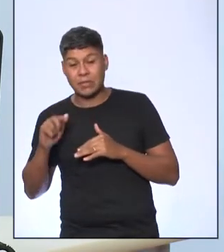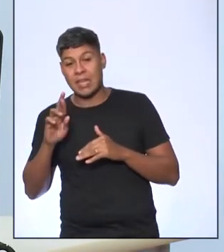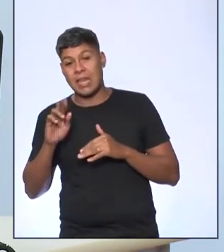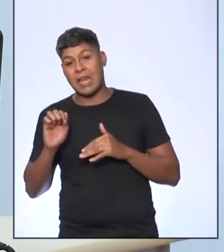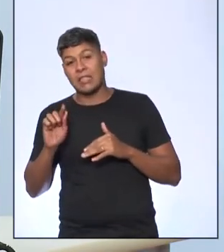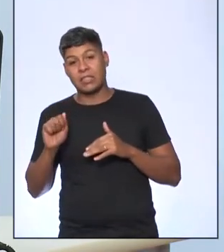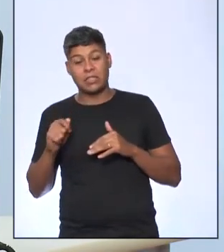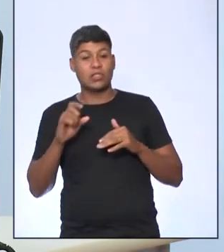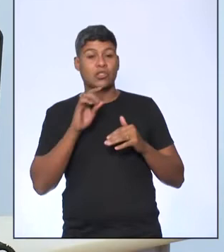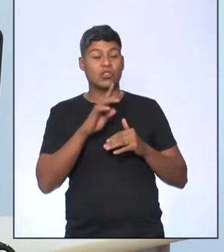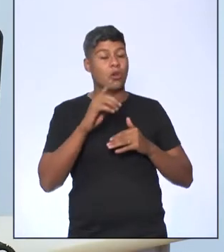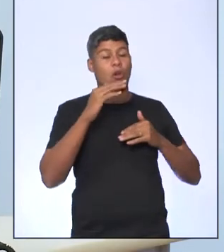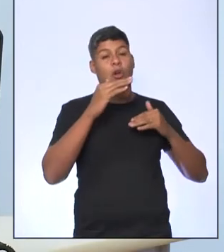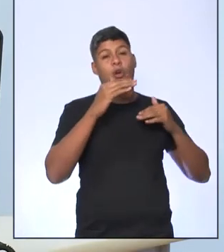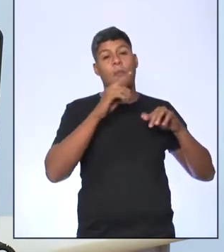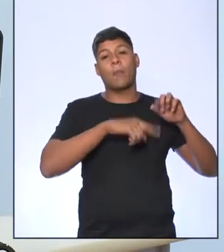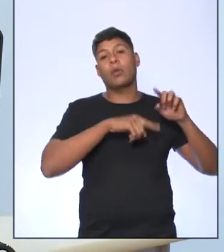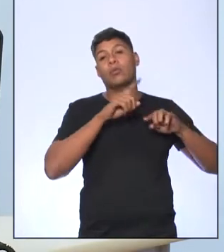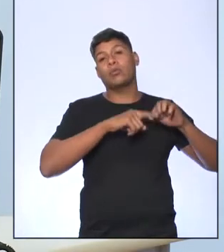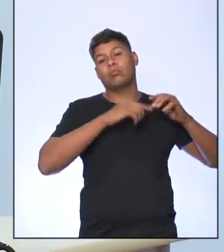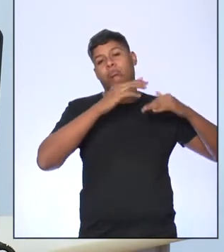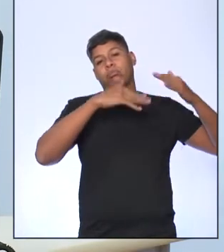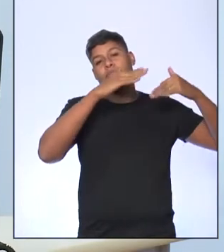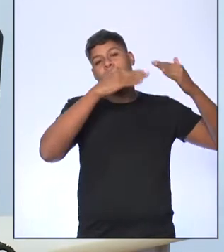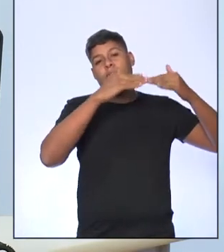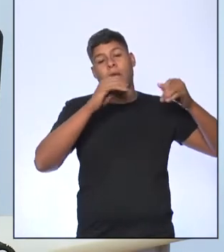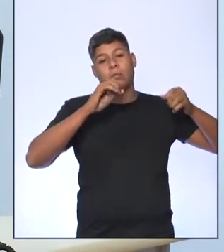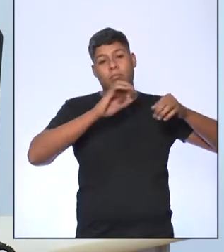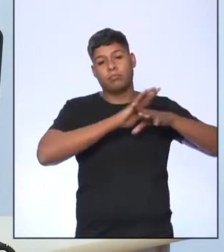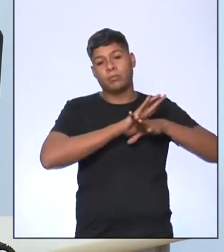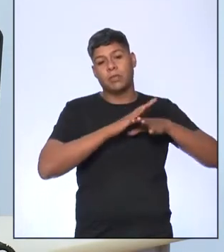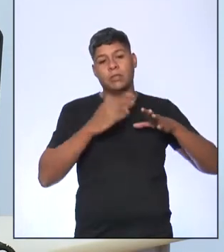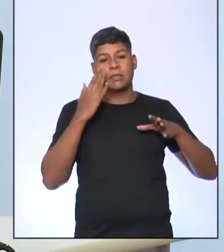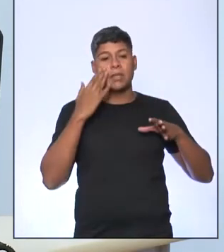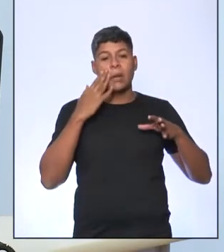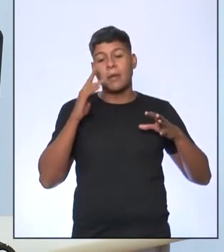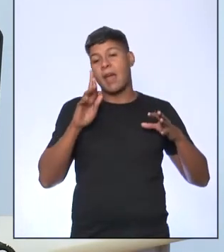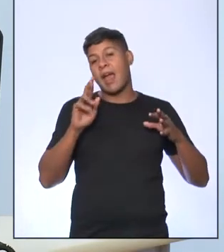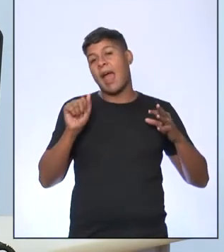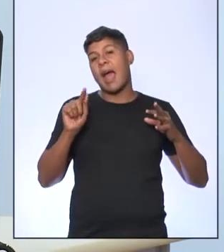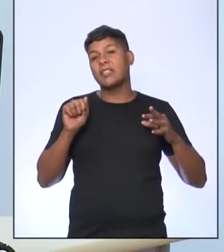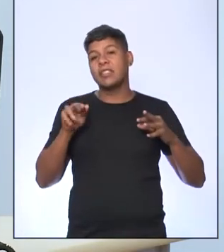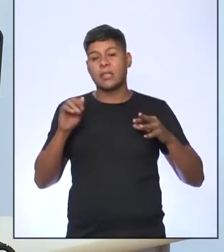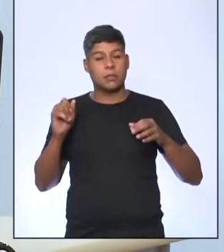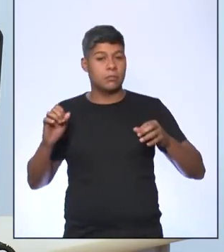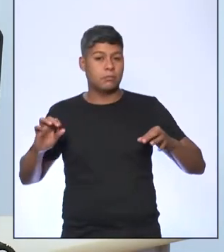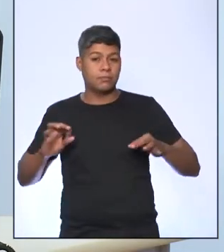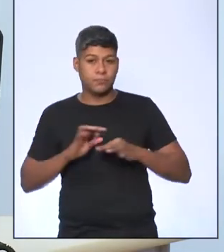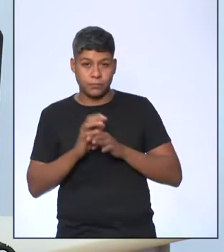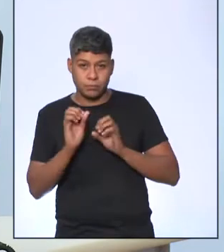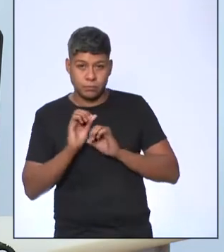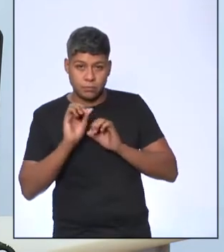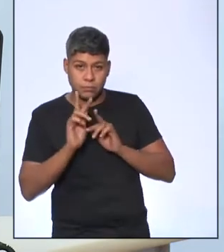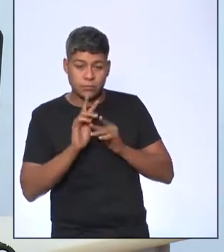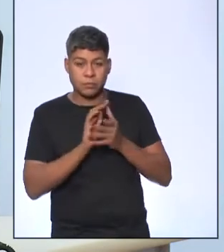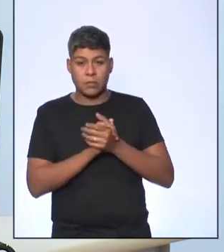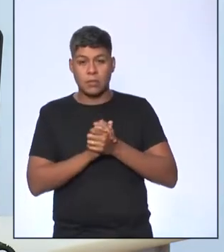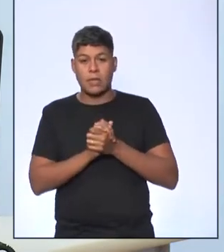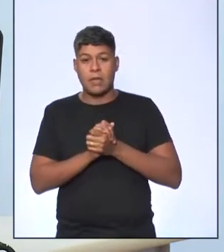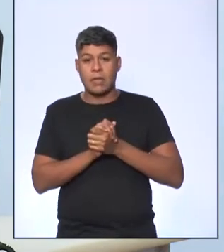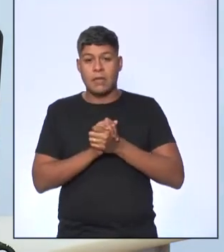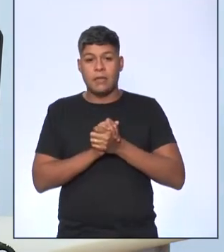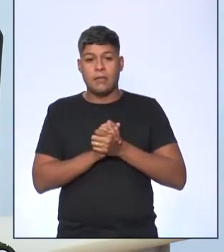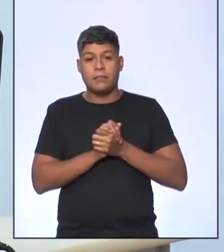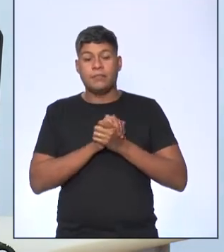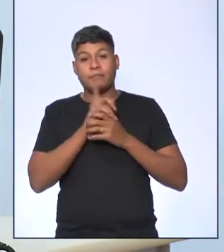só tenho produto. Então, essa minha reação acabou, porque o reagente acabou. Beleza?